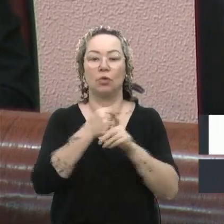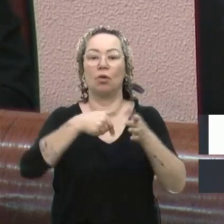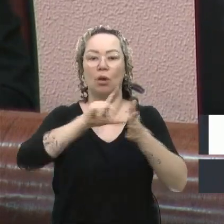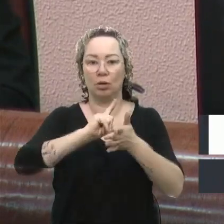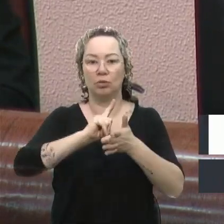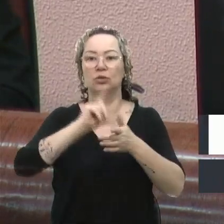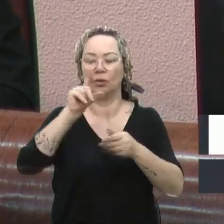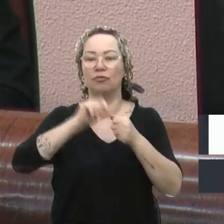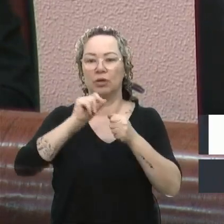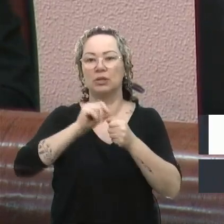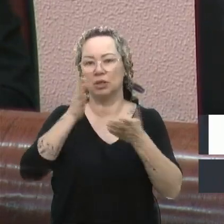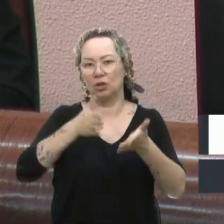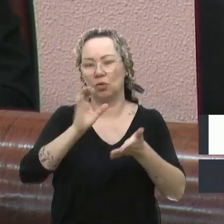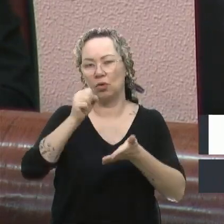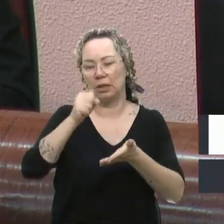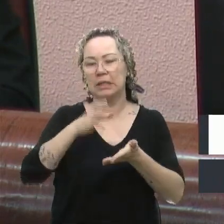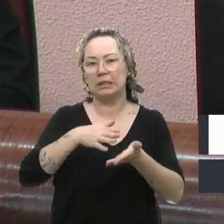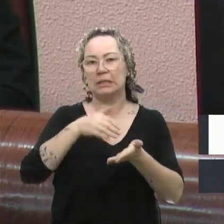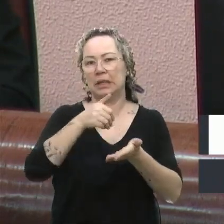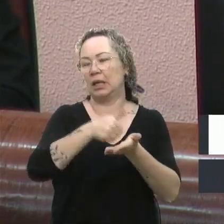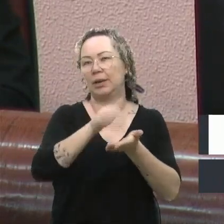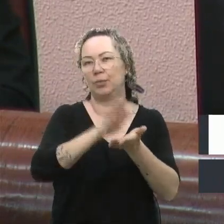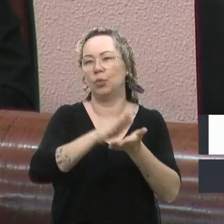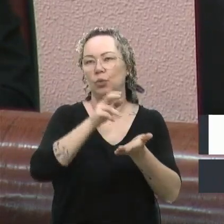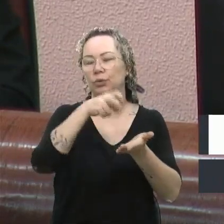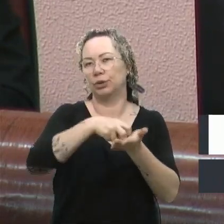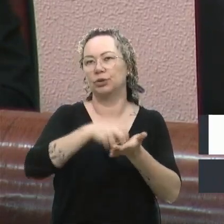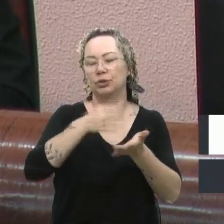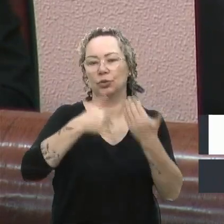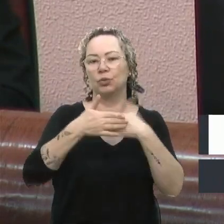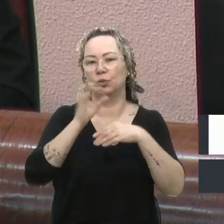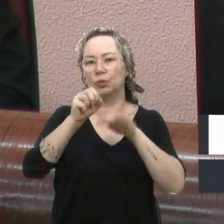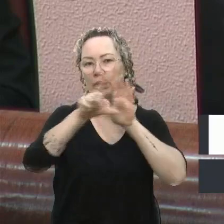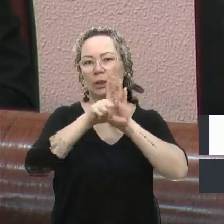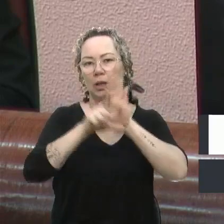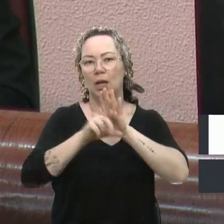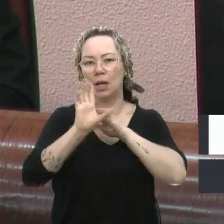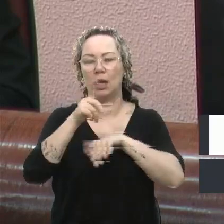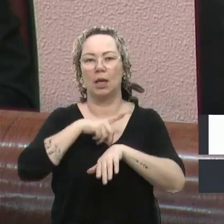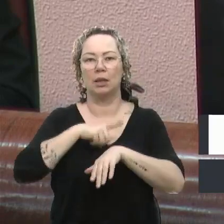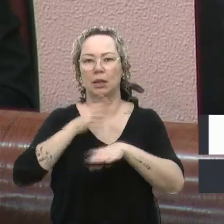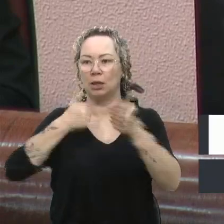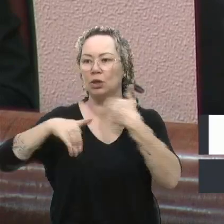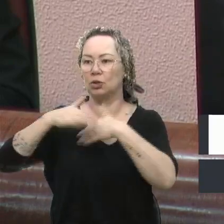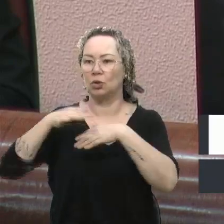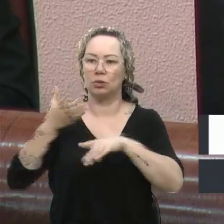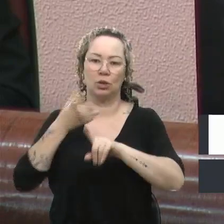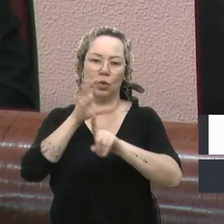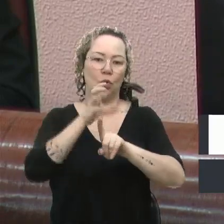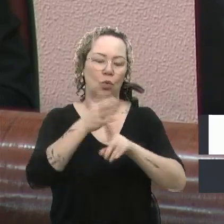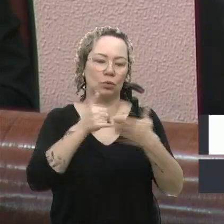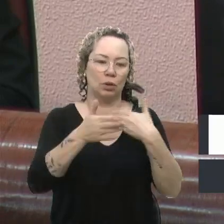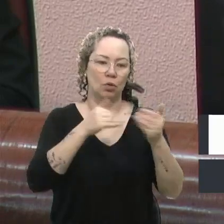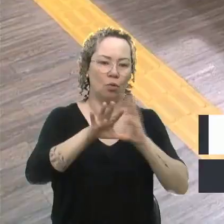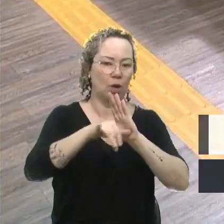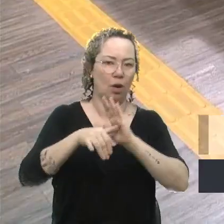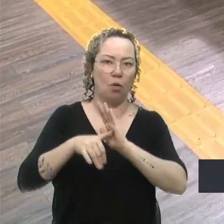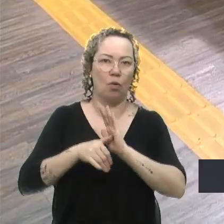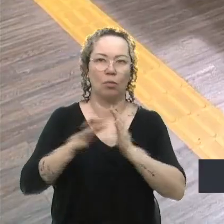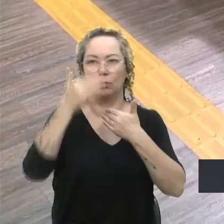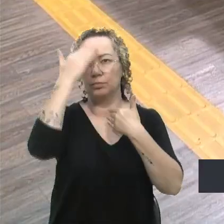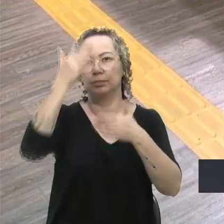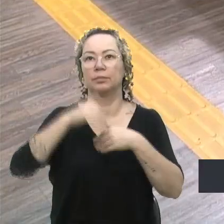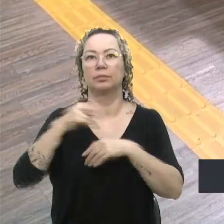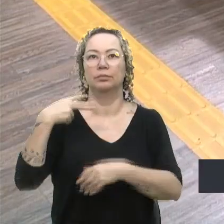punido, enfim, está tendo todos os procedimentos legais, que evidentemente que nós somos contra qualquer fraude. Né? Obrigado,